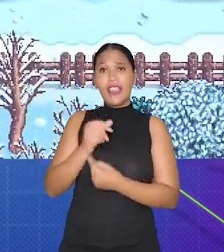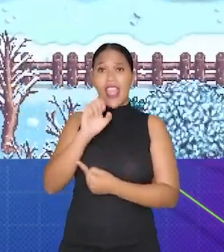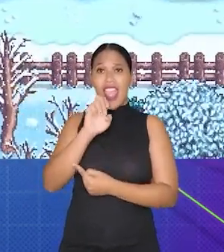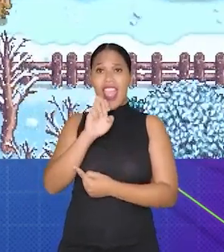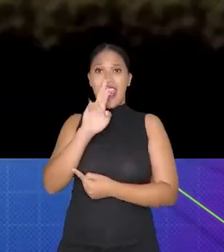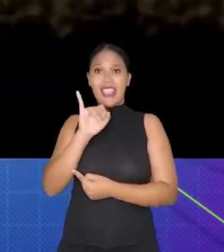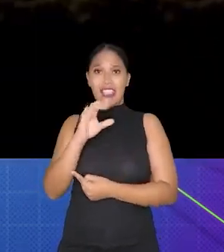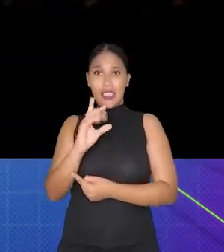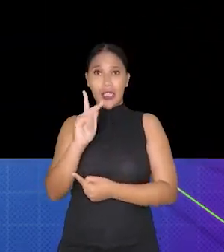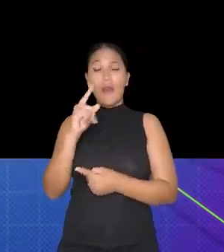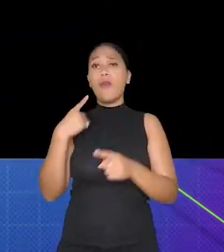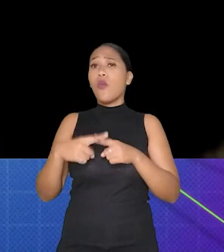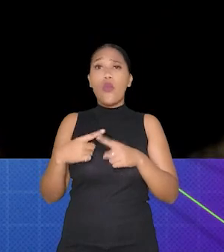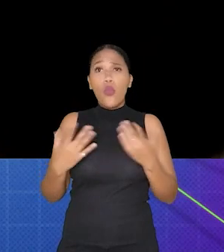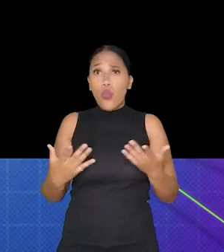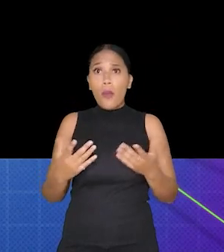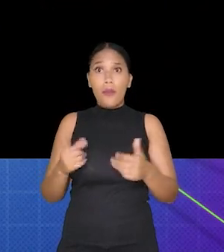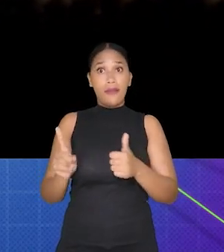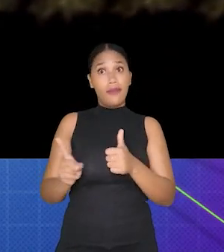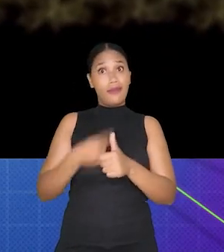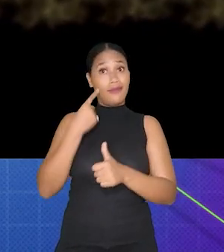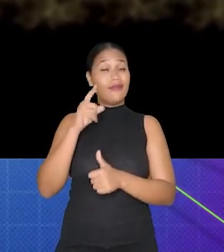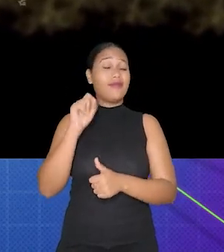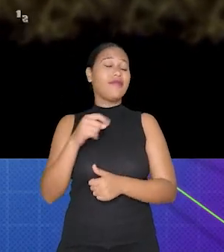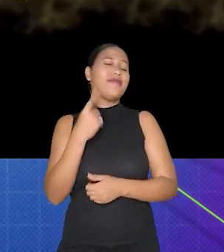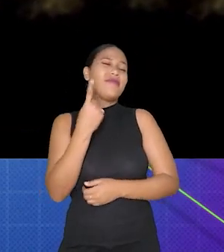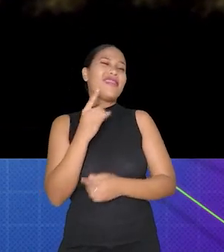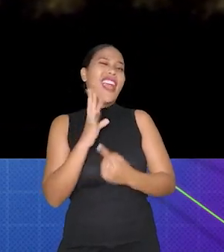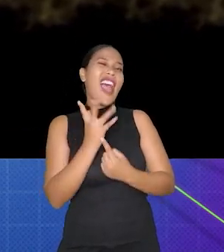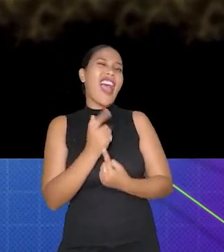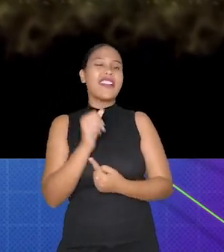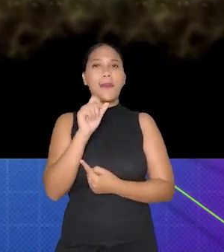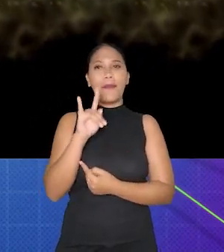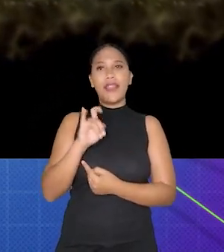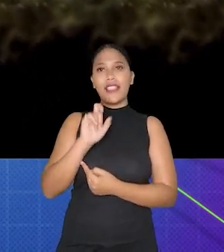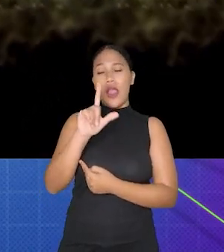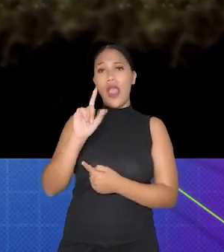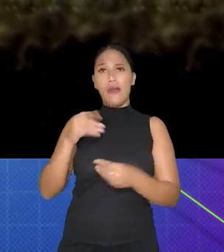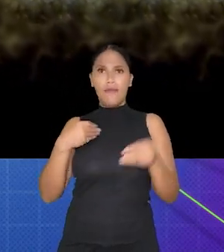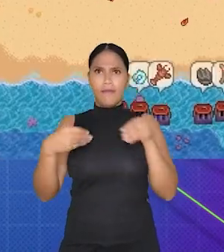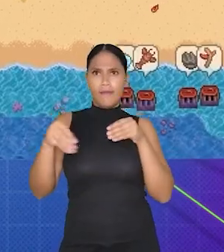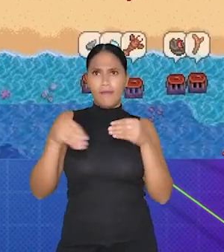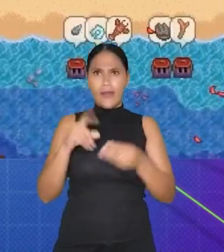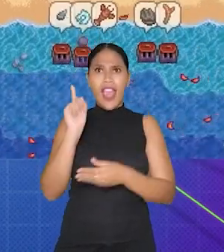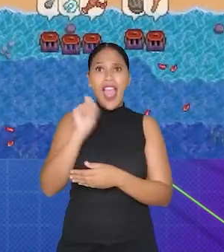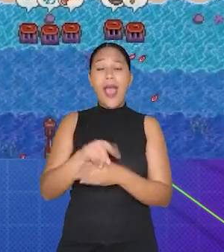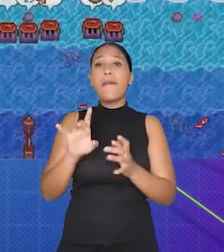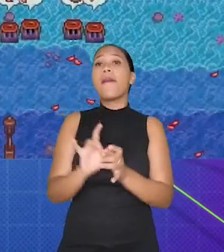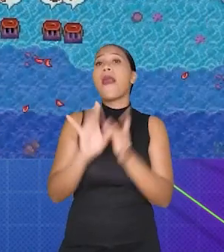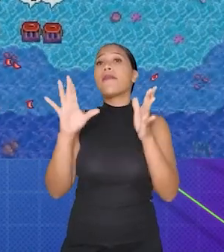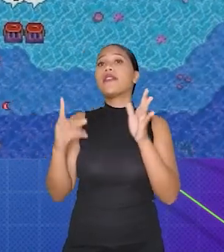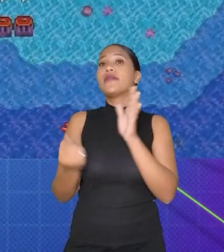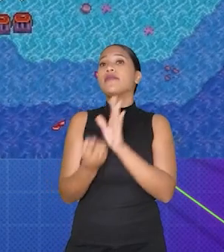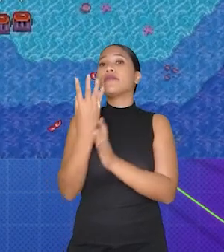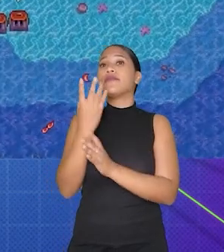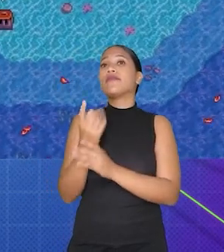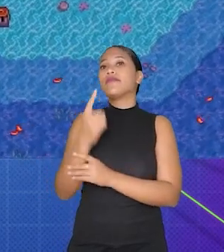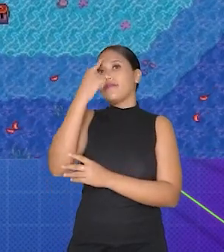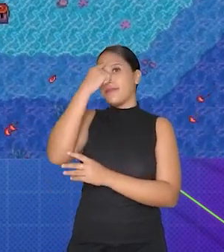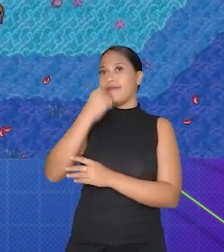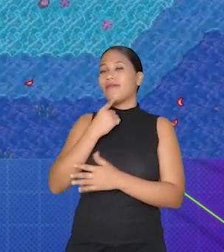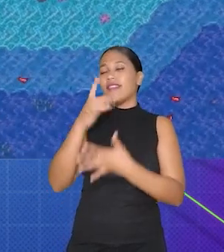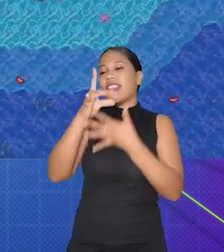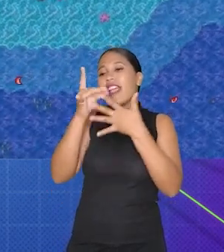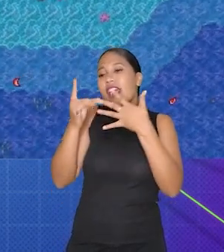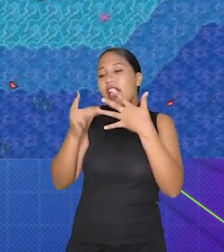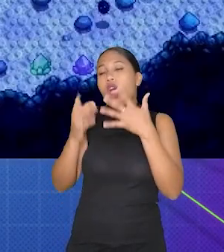foi escolhido por Eric Baroni por vários motivos. Primeiro, o estilo de arte em pixel art é muito versátil e permite que sejam criadas